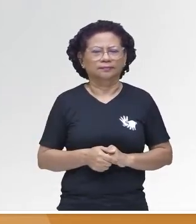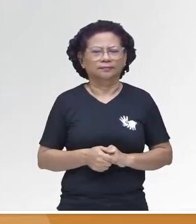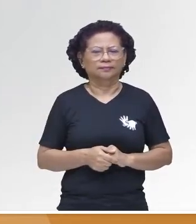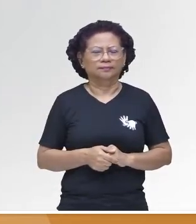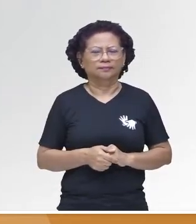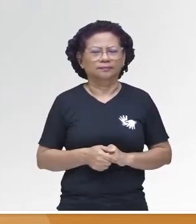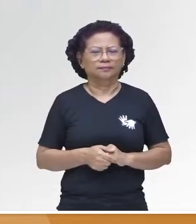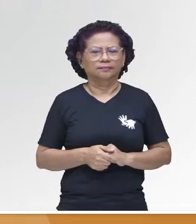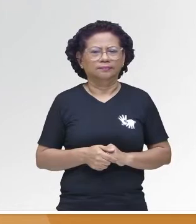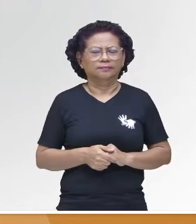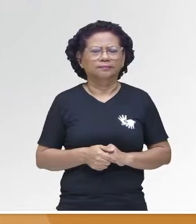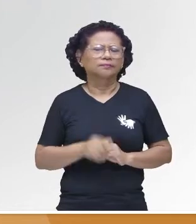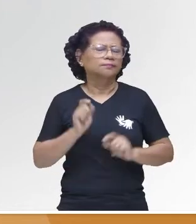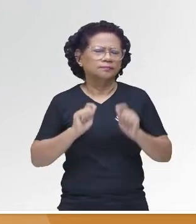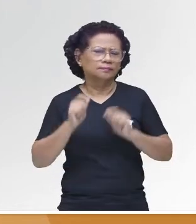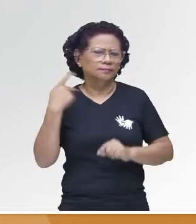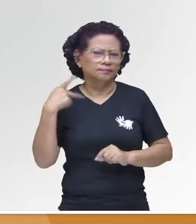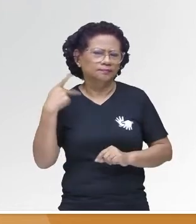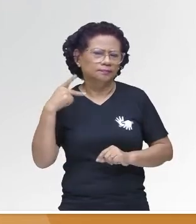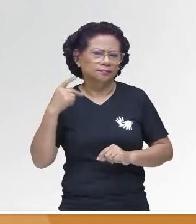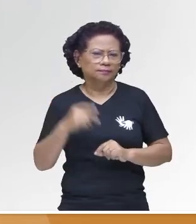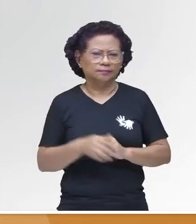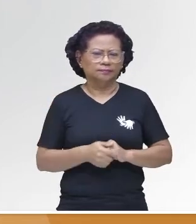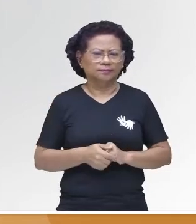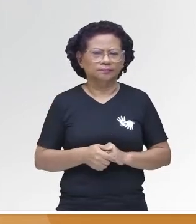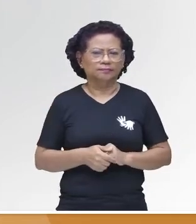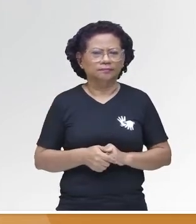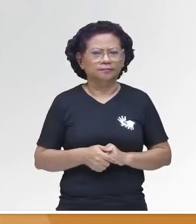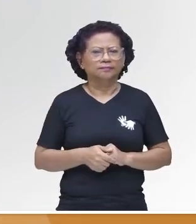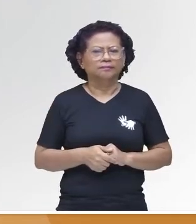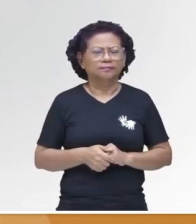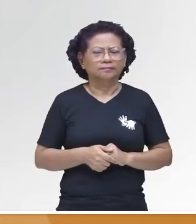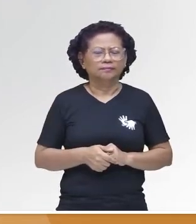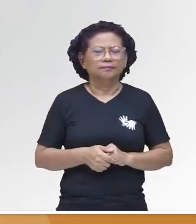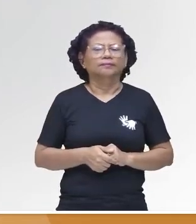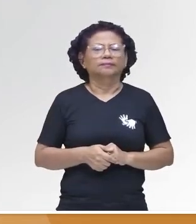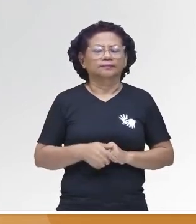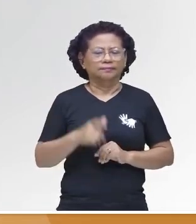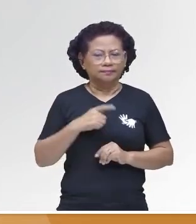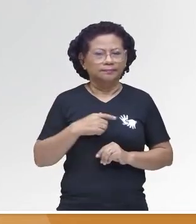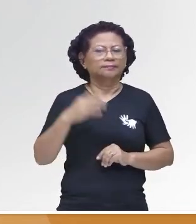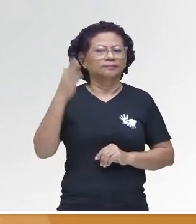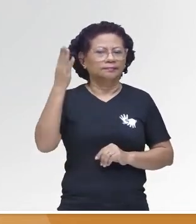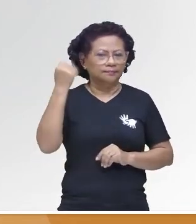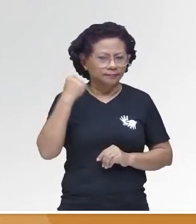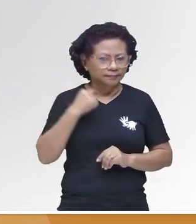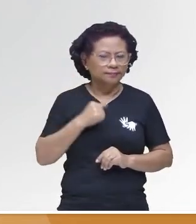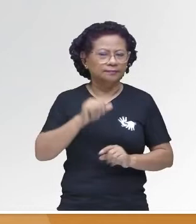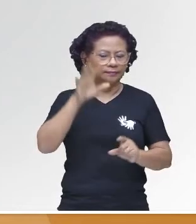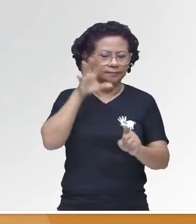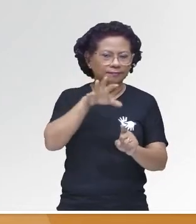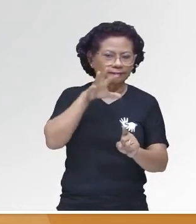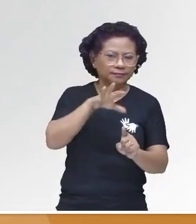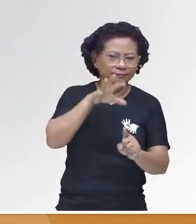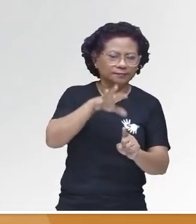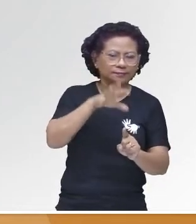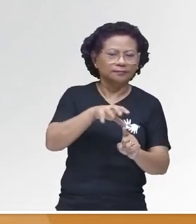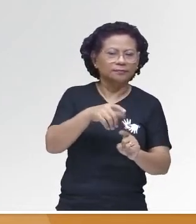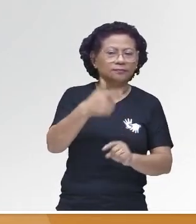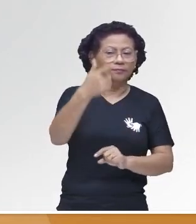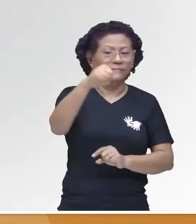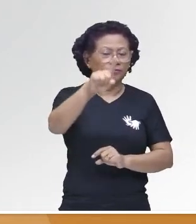preciso da palavra. O que é política? A política é a arte de convencer o outro a fazer aquilo que eu quero. Então,